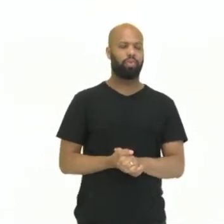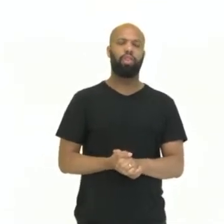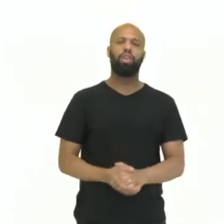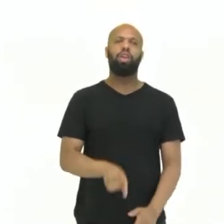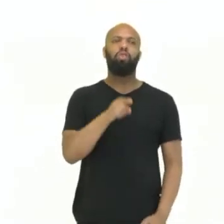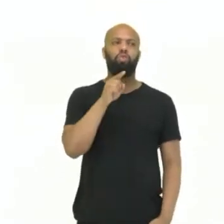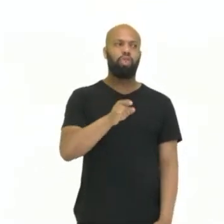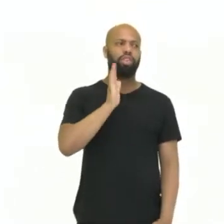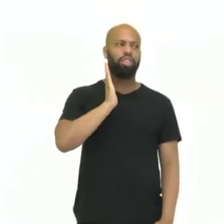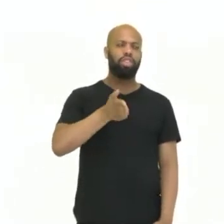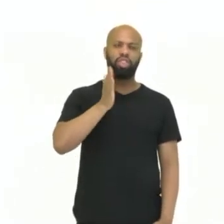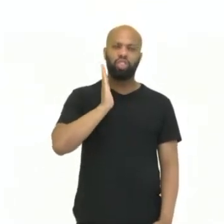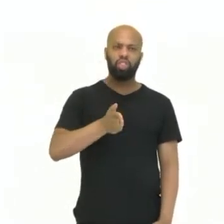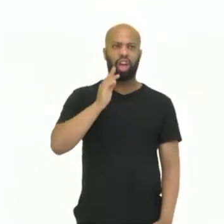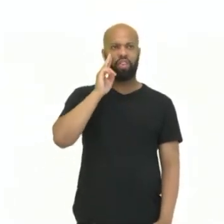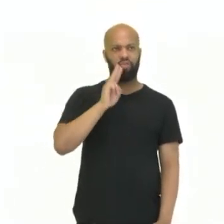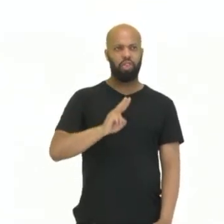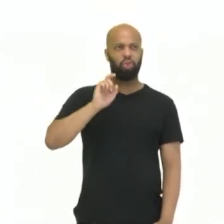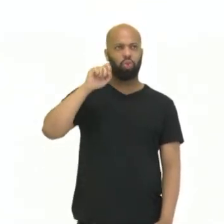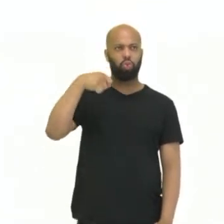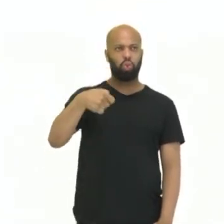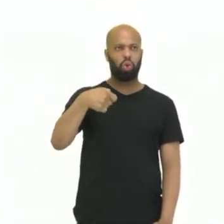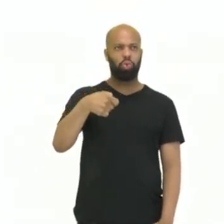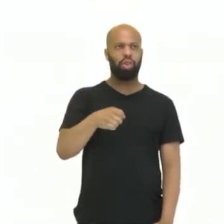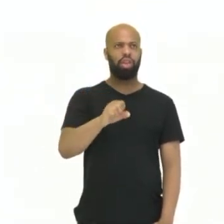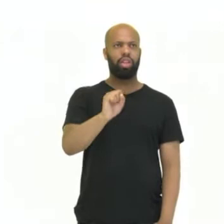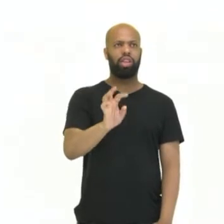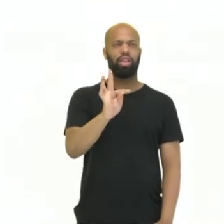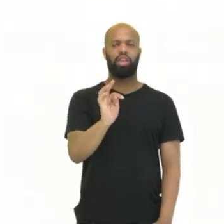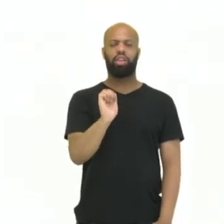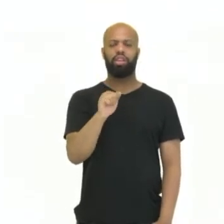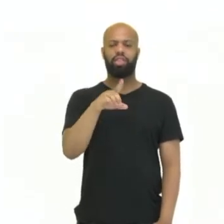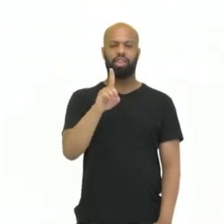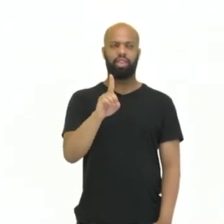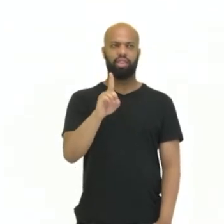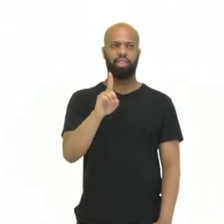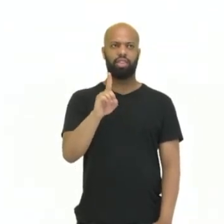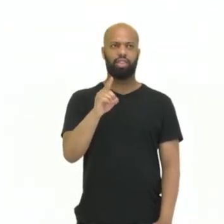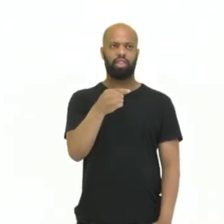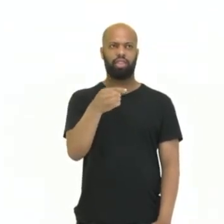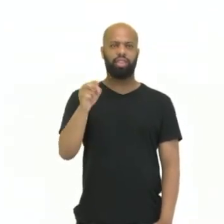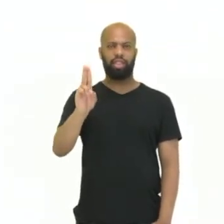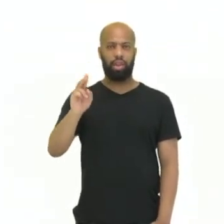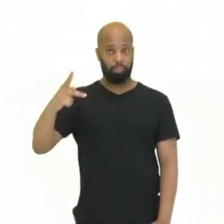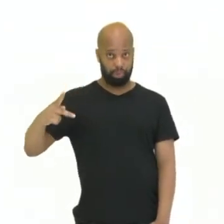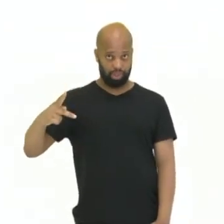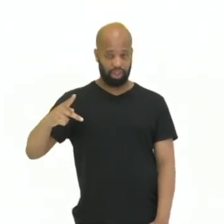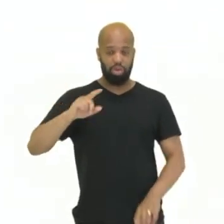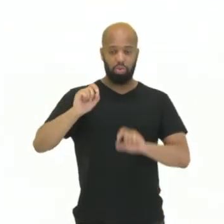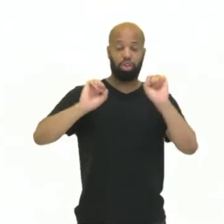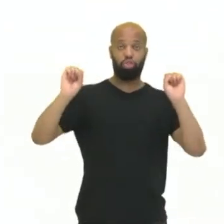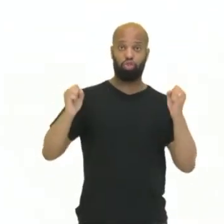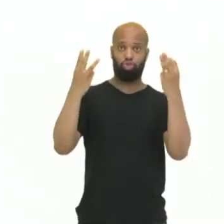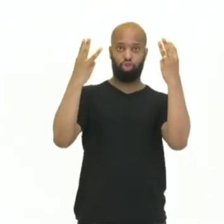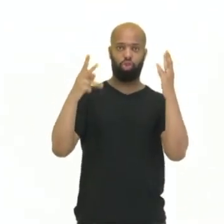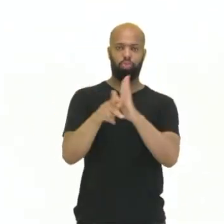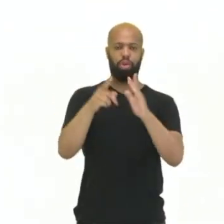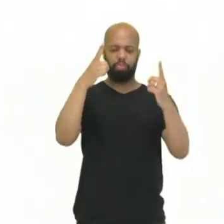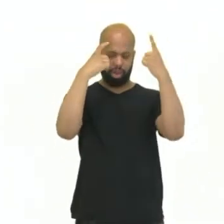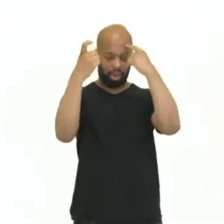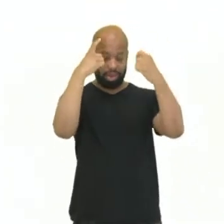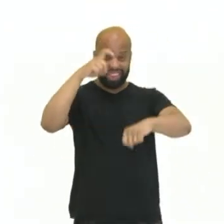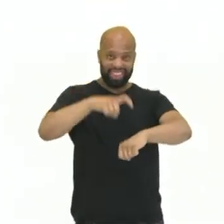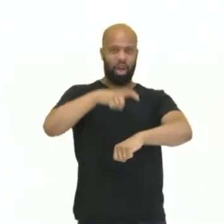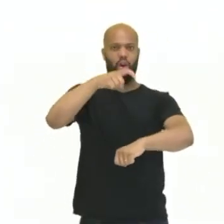Vocês já ouviram falar em stand-up, né? Stand-up comic, ou show de improviso? Existem vários artistas que